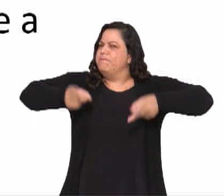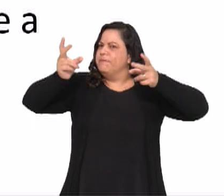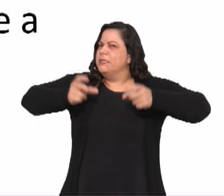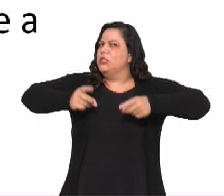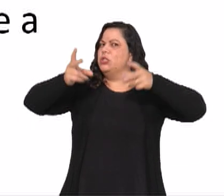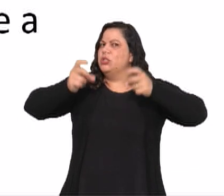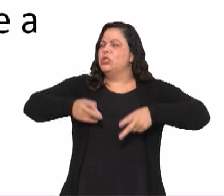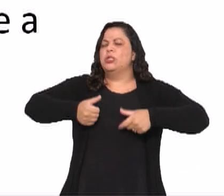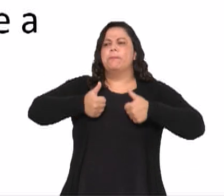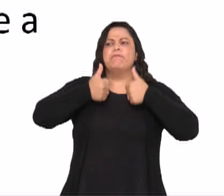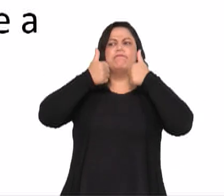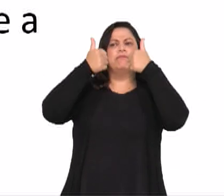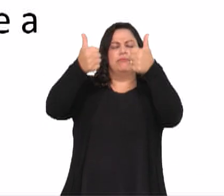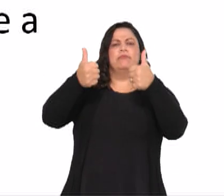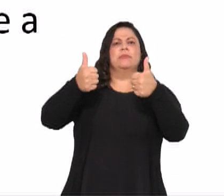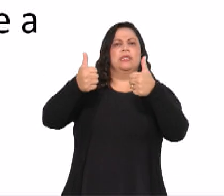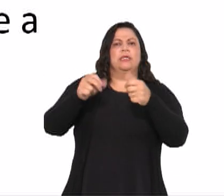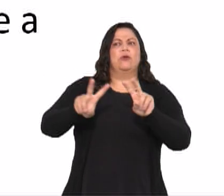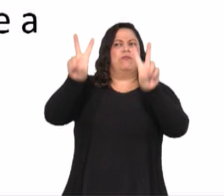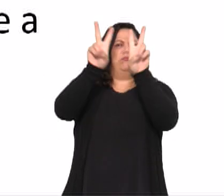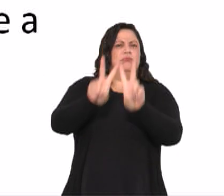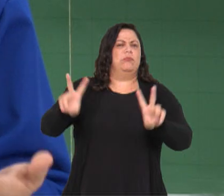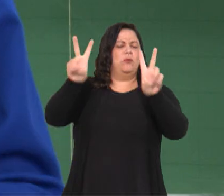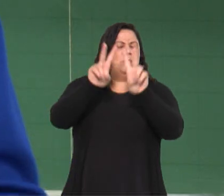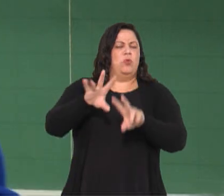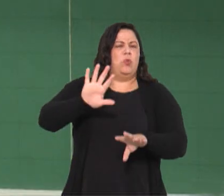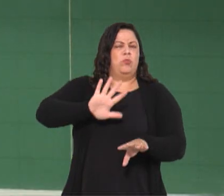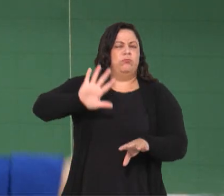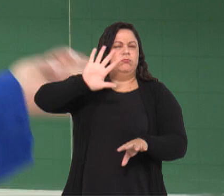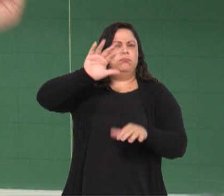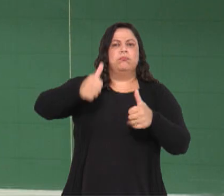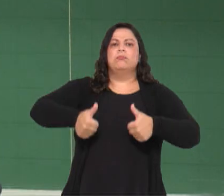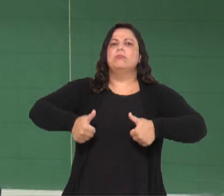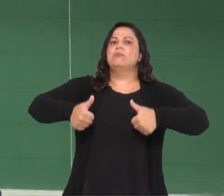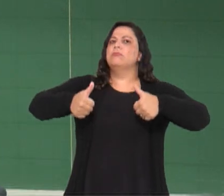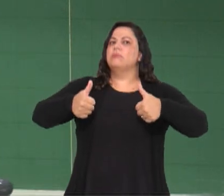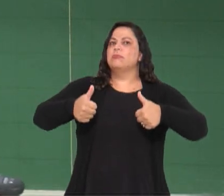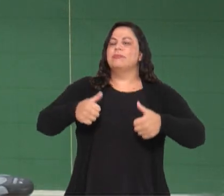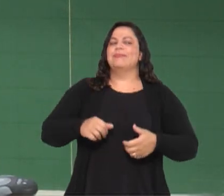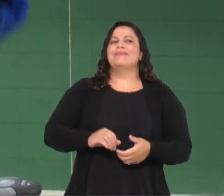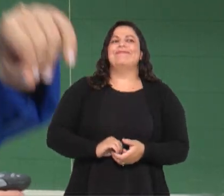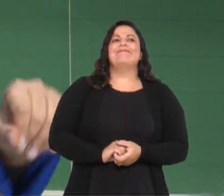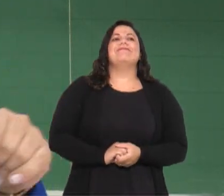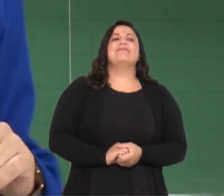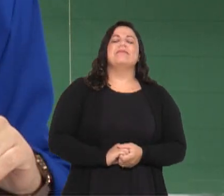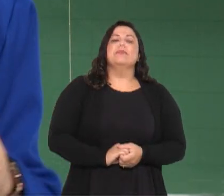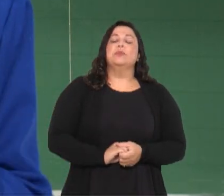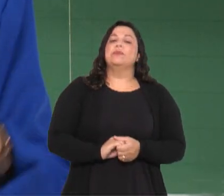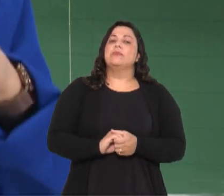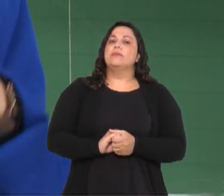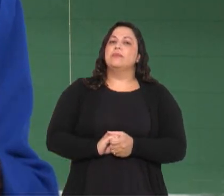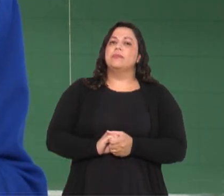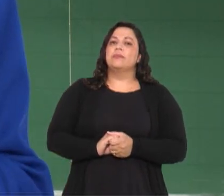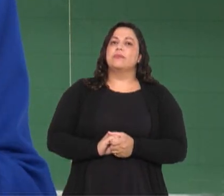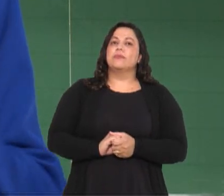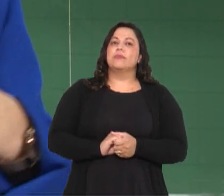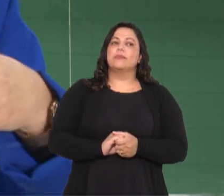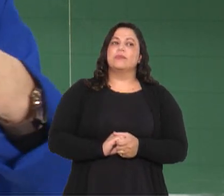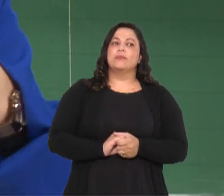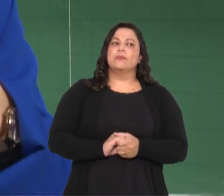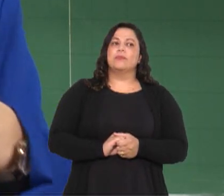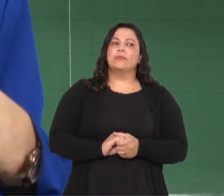comercializado na época, então ele tinha um grande valor econômico, o café. E aí essa companhia, ela além